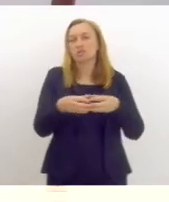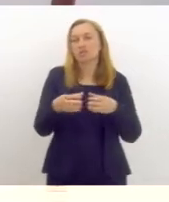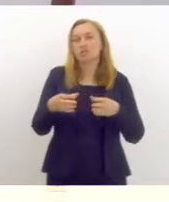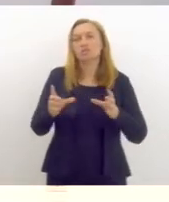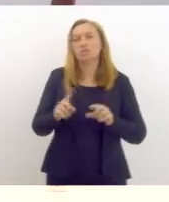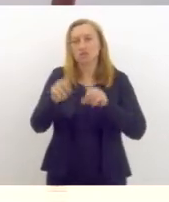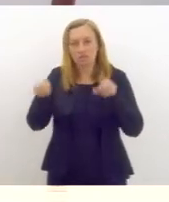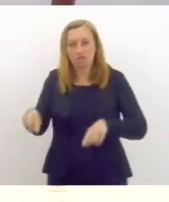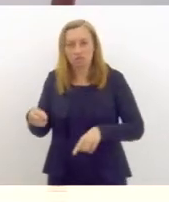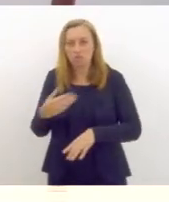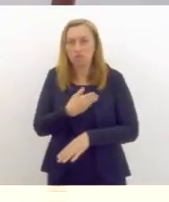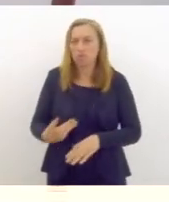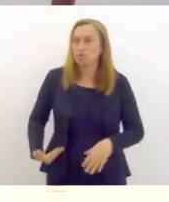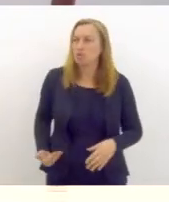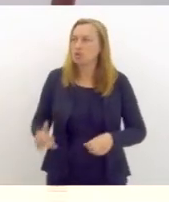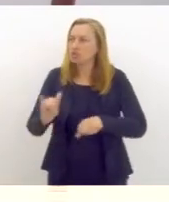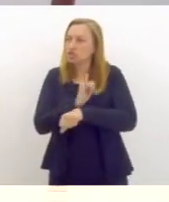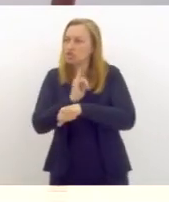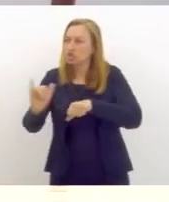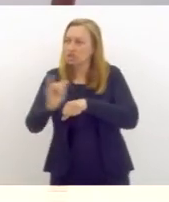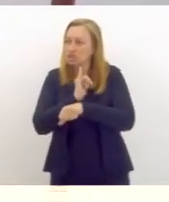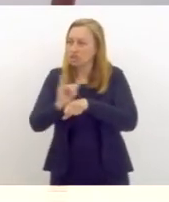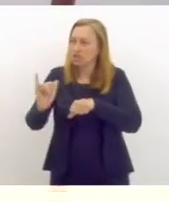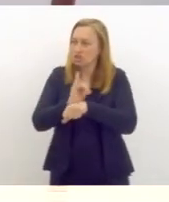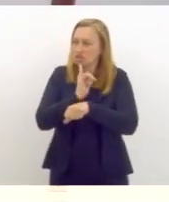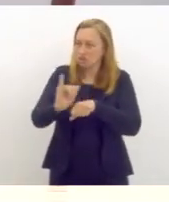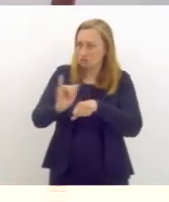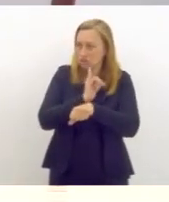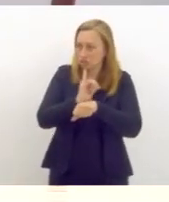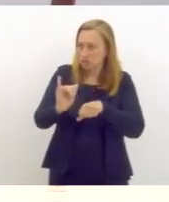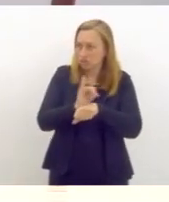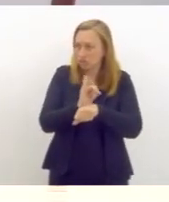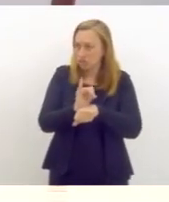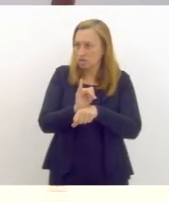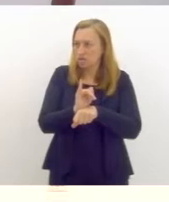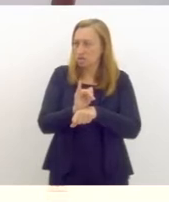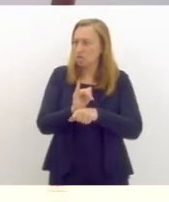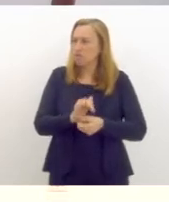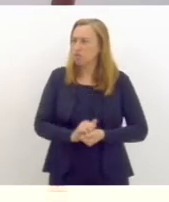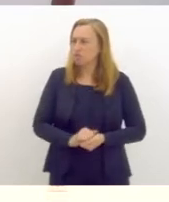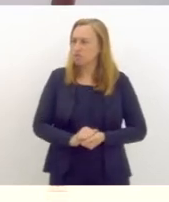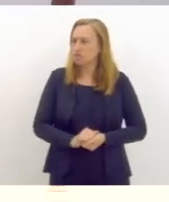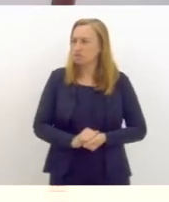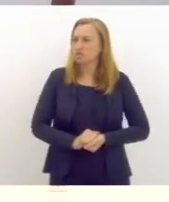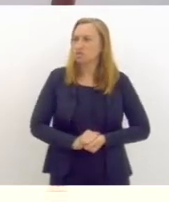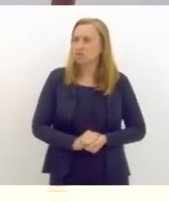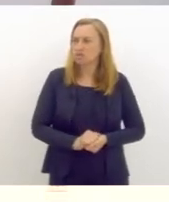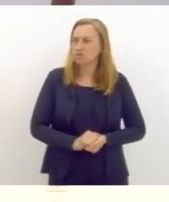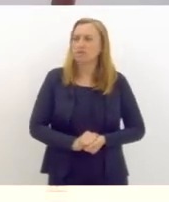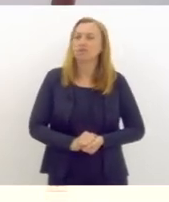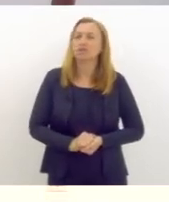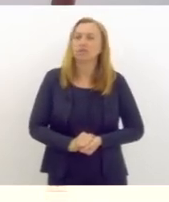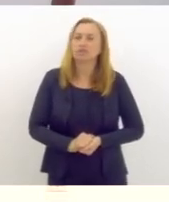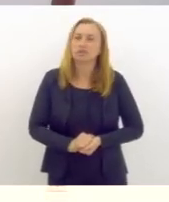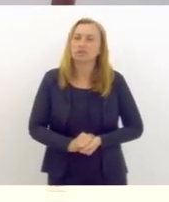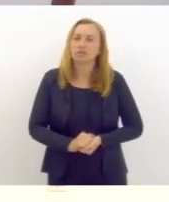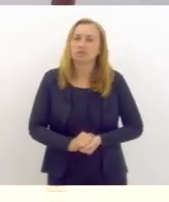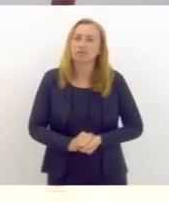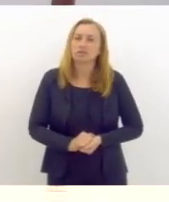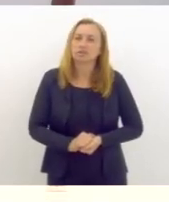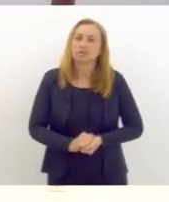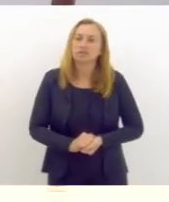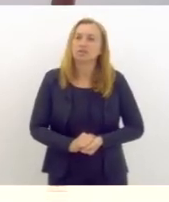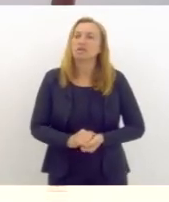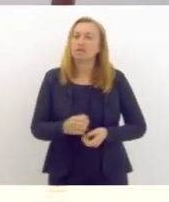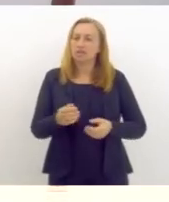uma estratégia que a gente desenhou a gente fez uma rodada vocês devem ter acompanhado que a resposta da Secretaria